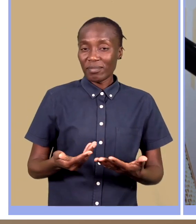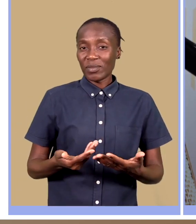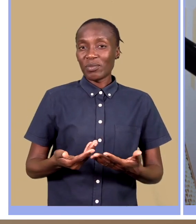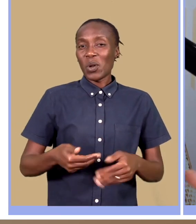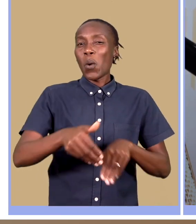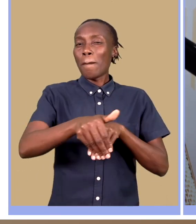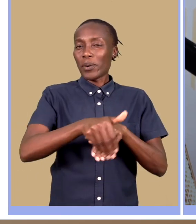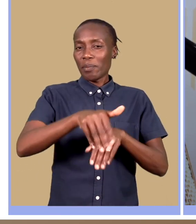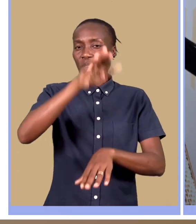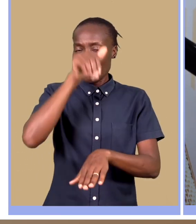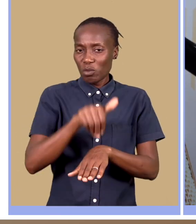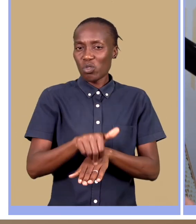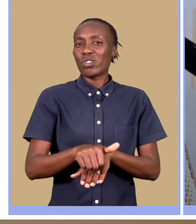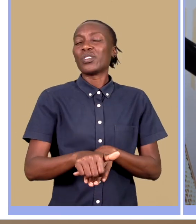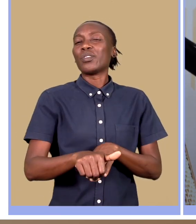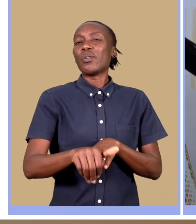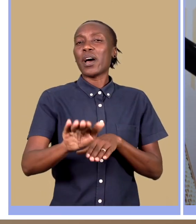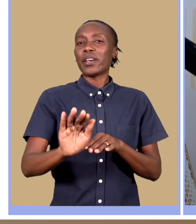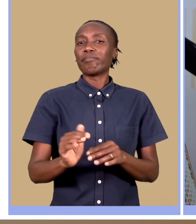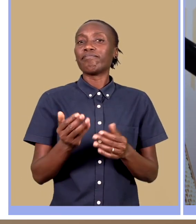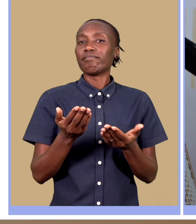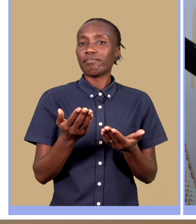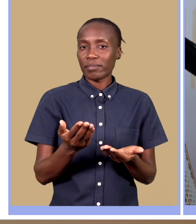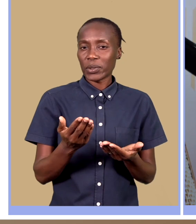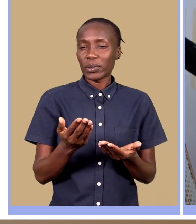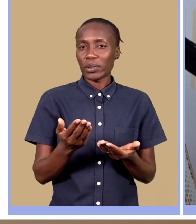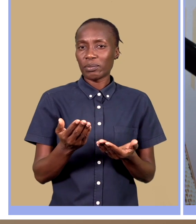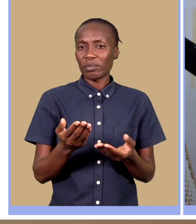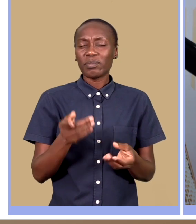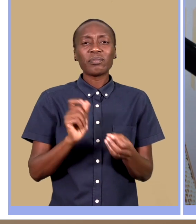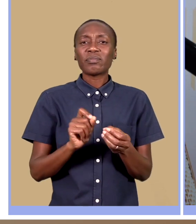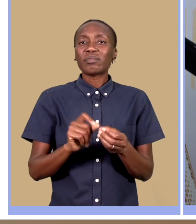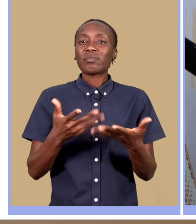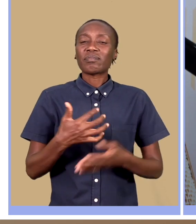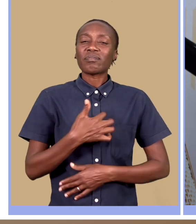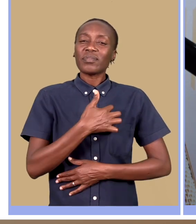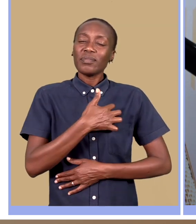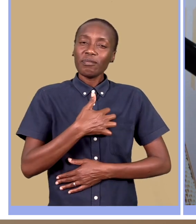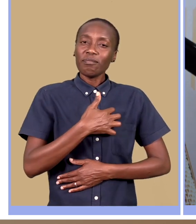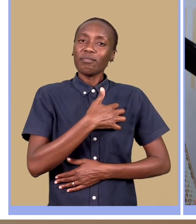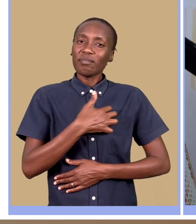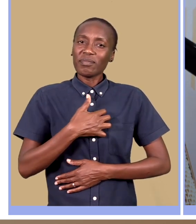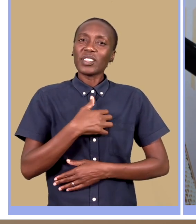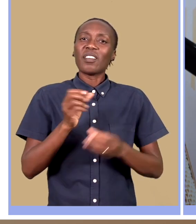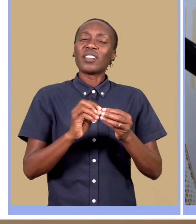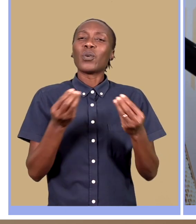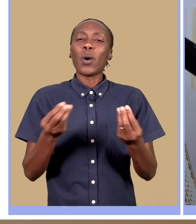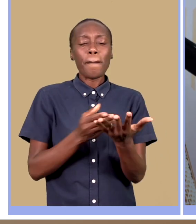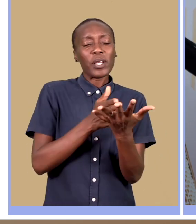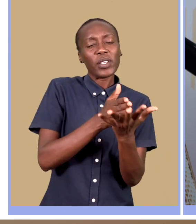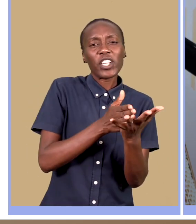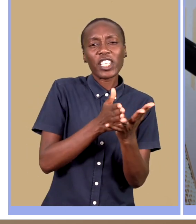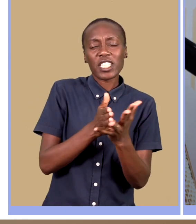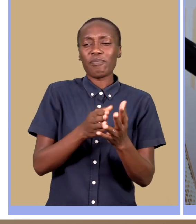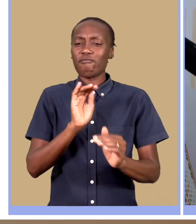este próprio comportamento, com essa postura com a qual só vamos tentar lidar